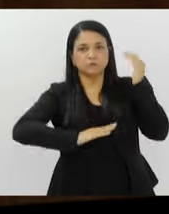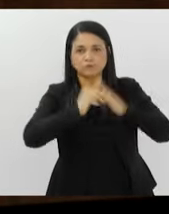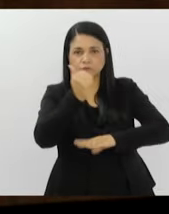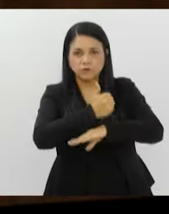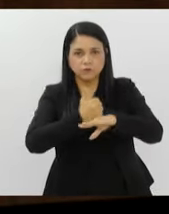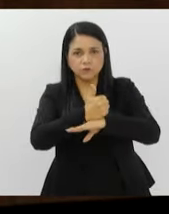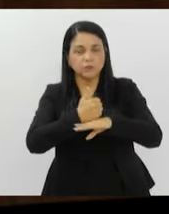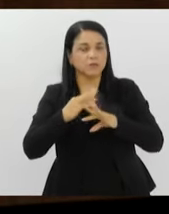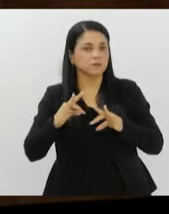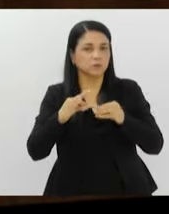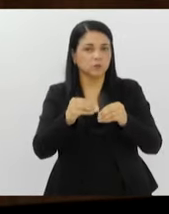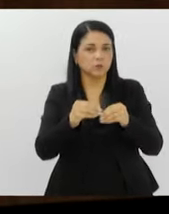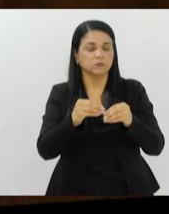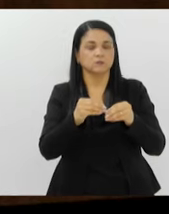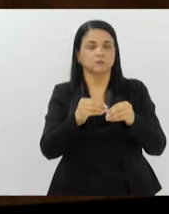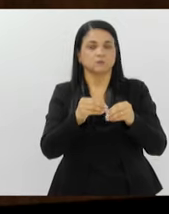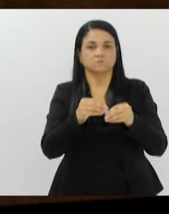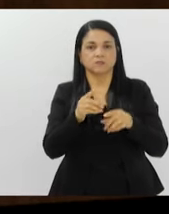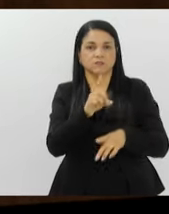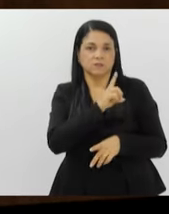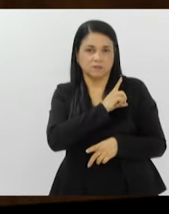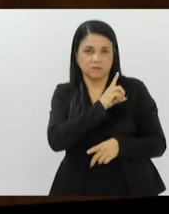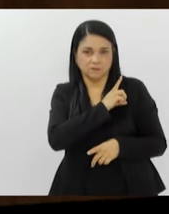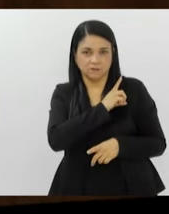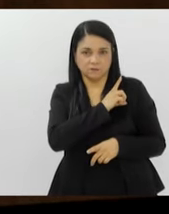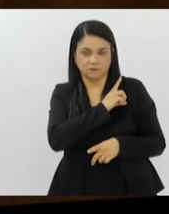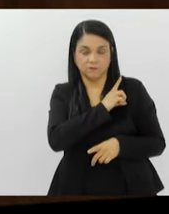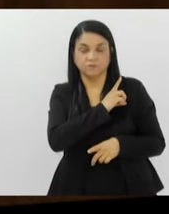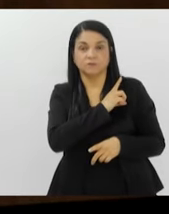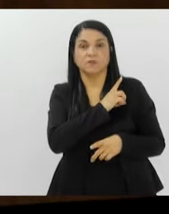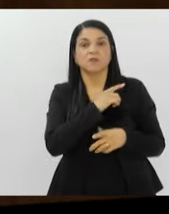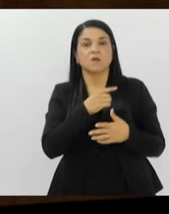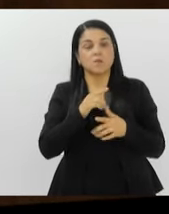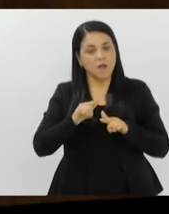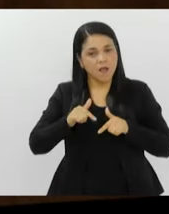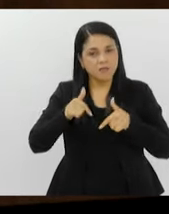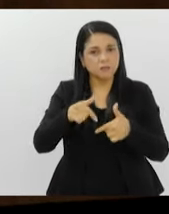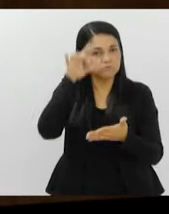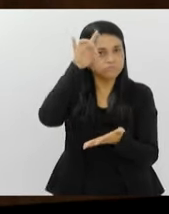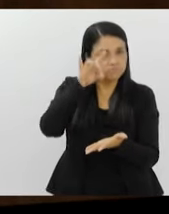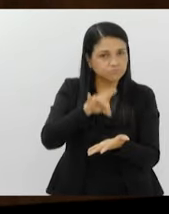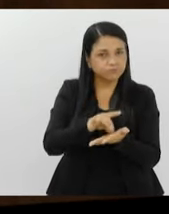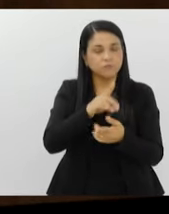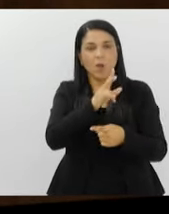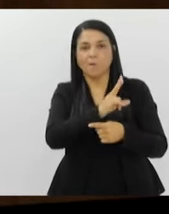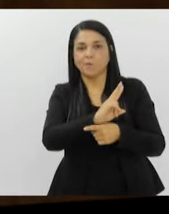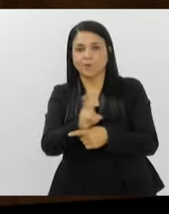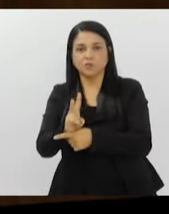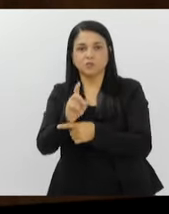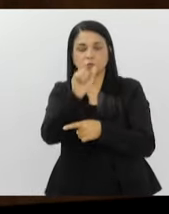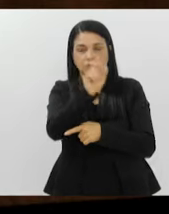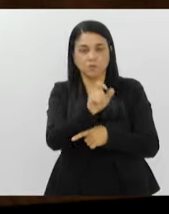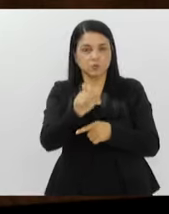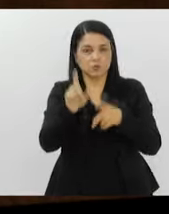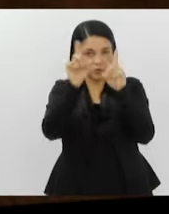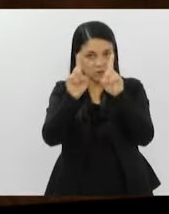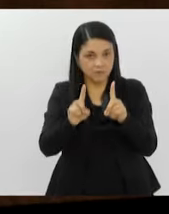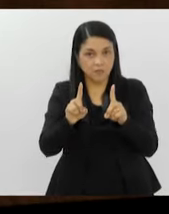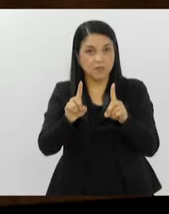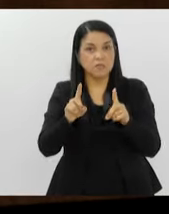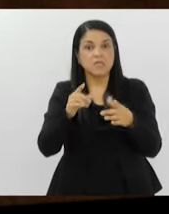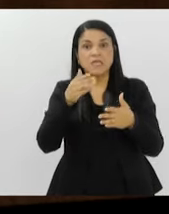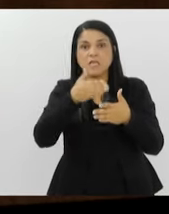em todas as suas dimensões então aqui é mais uma ação concreta para proteger as pessoas com deficiência e impedir